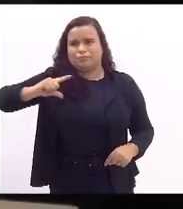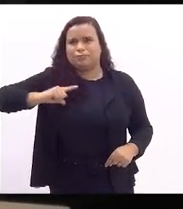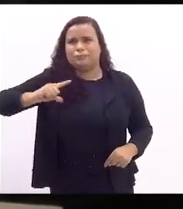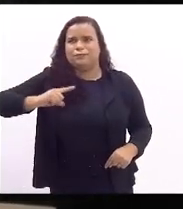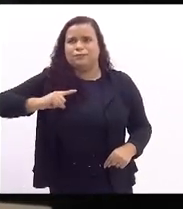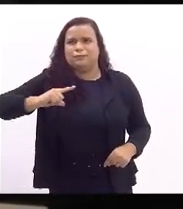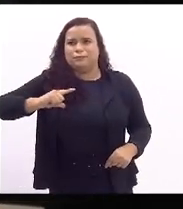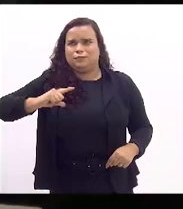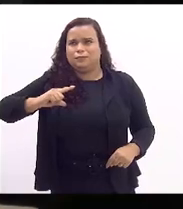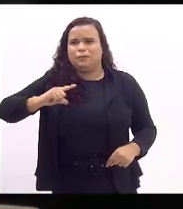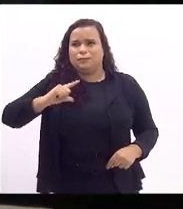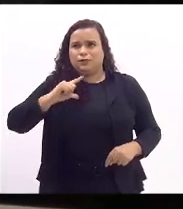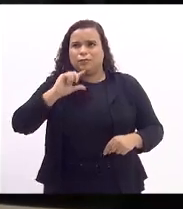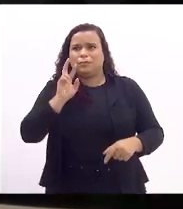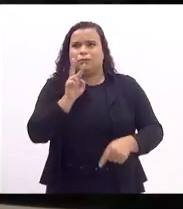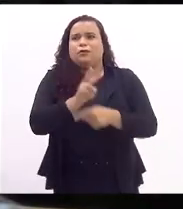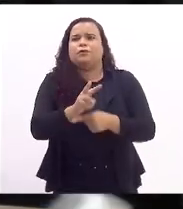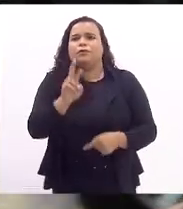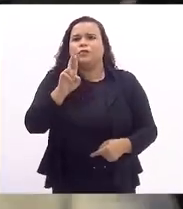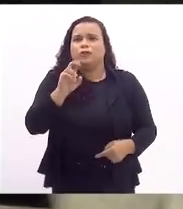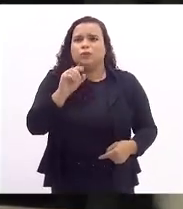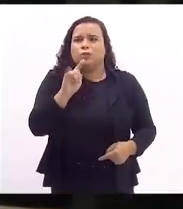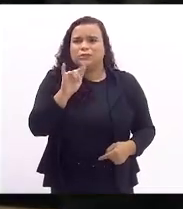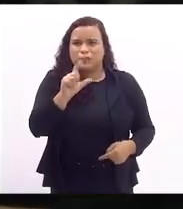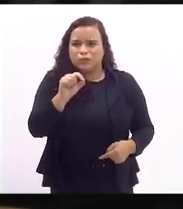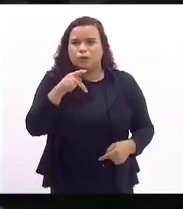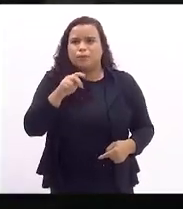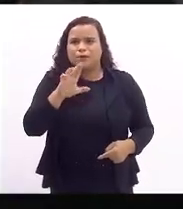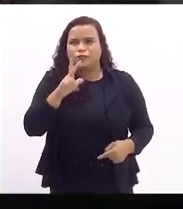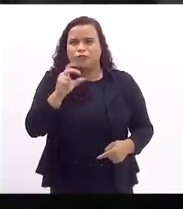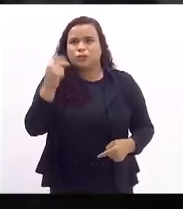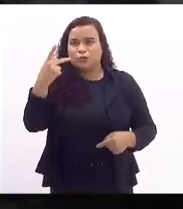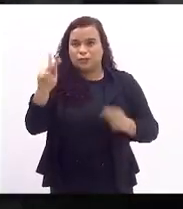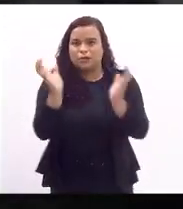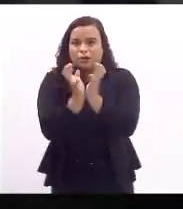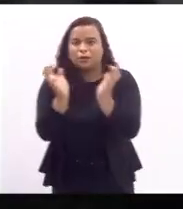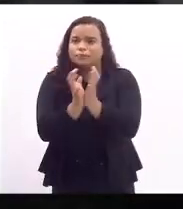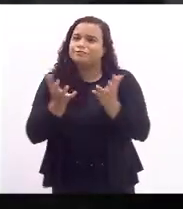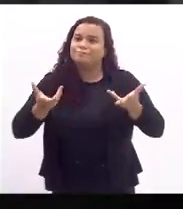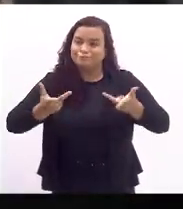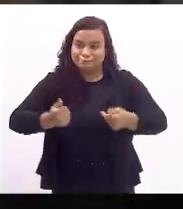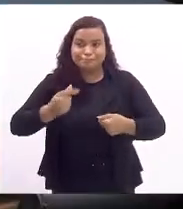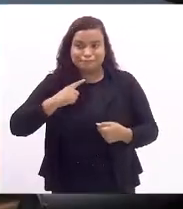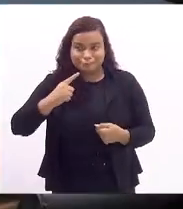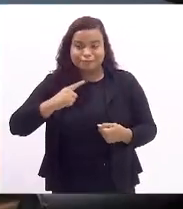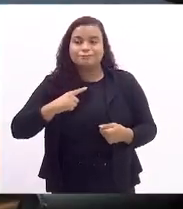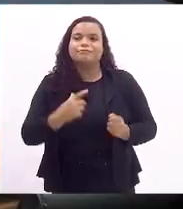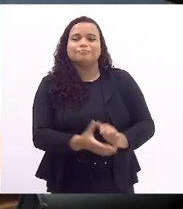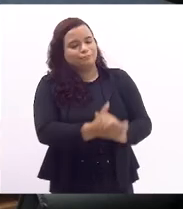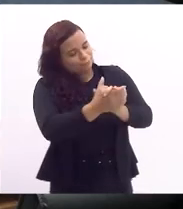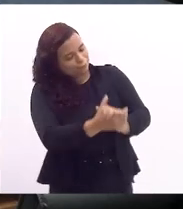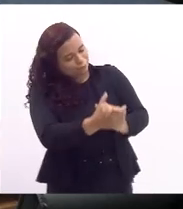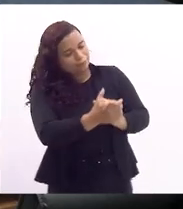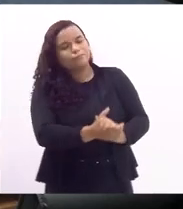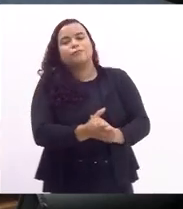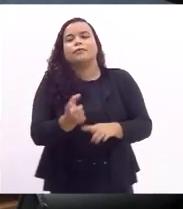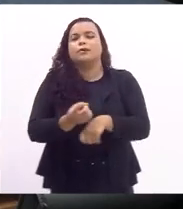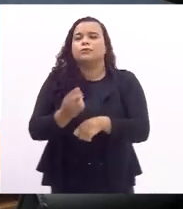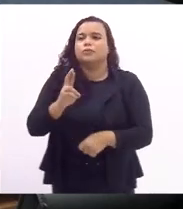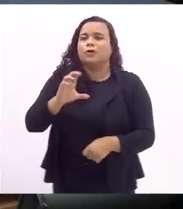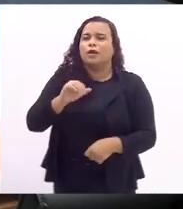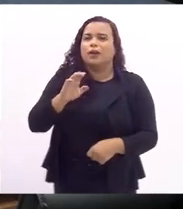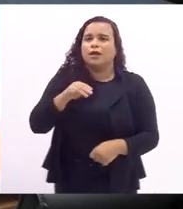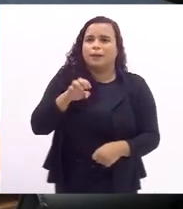nosso defensor-geral Rodrigo Pacheco e sua excelente equipe saúde aqui Doutora